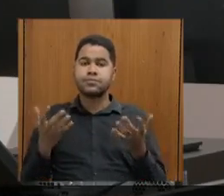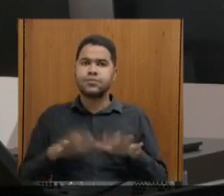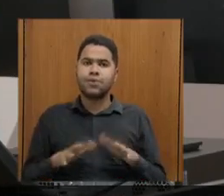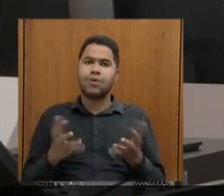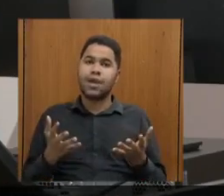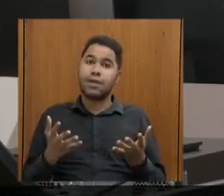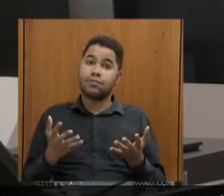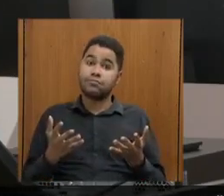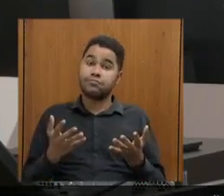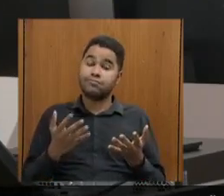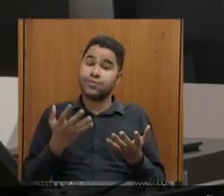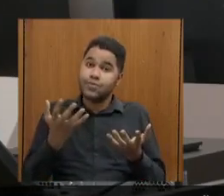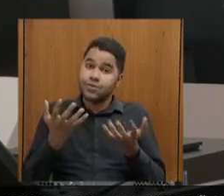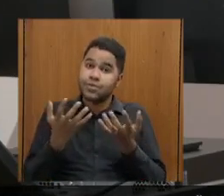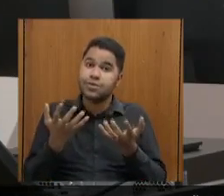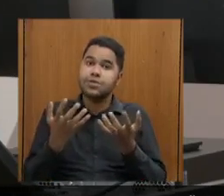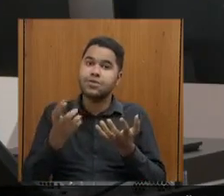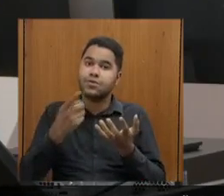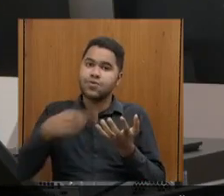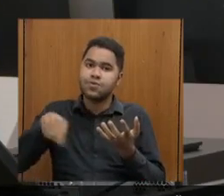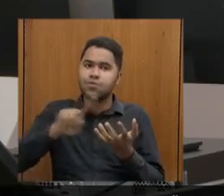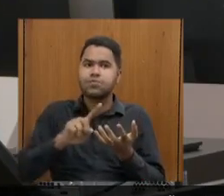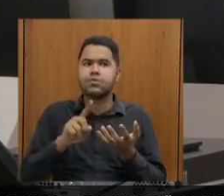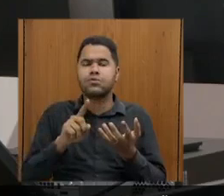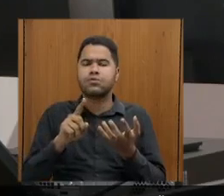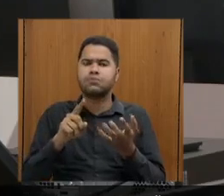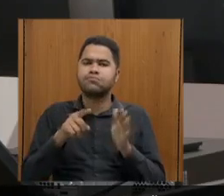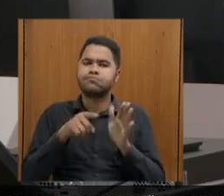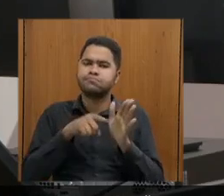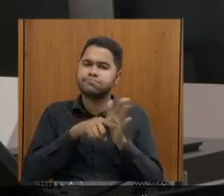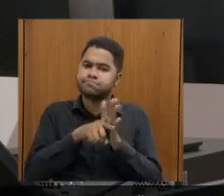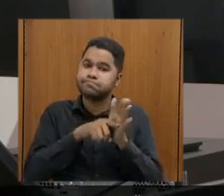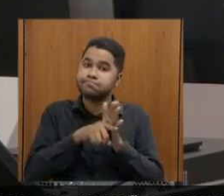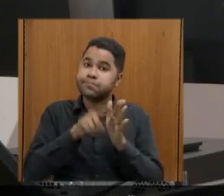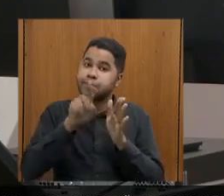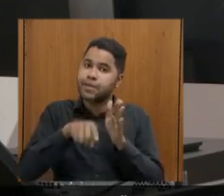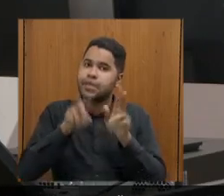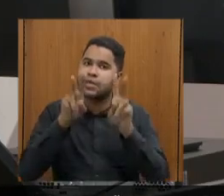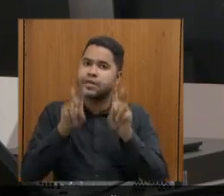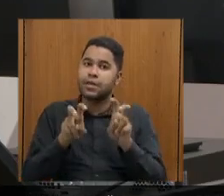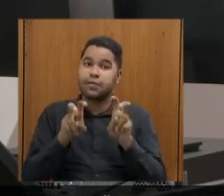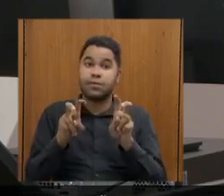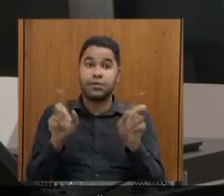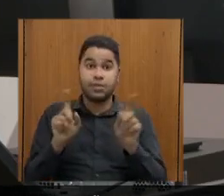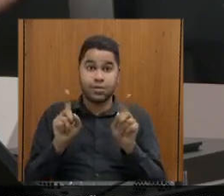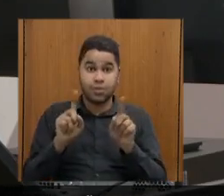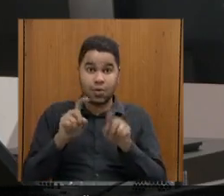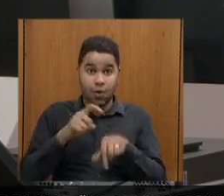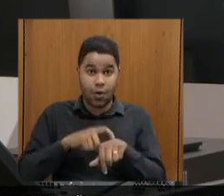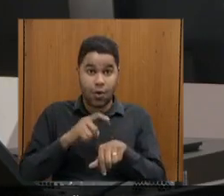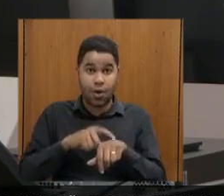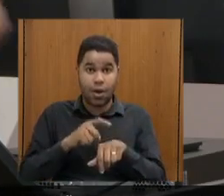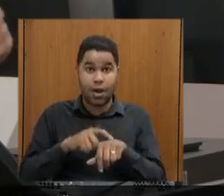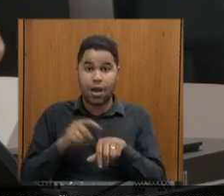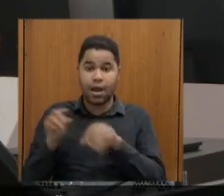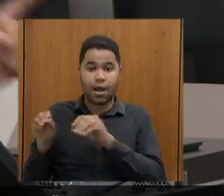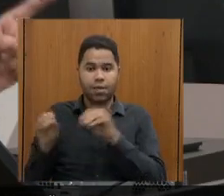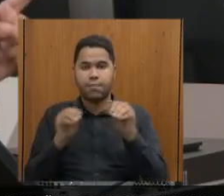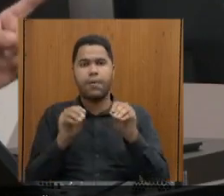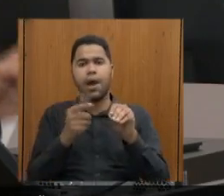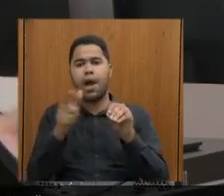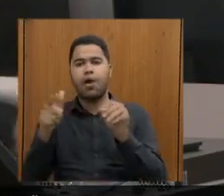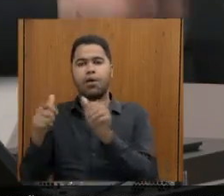querem ver isso aí eu gostaria muito que você se debruçar sobre esse tema porque senão na hora que a primeira for